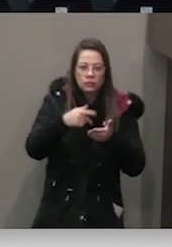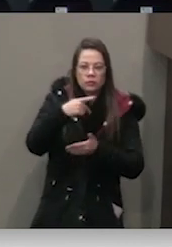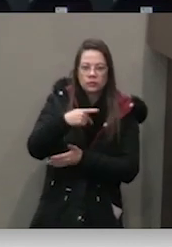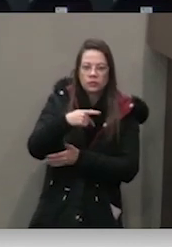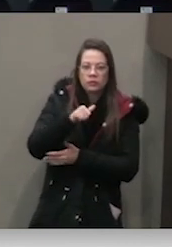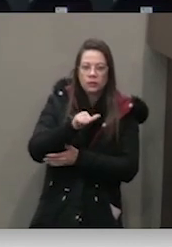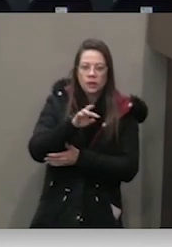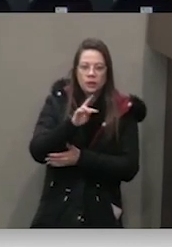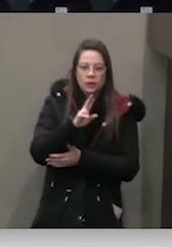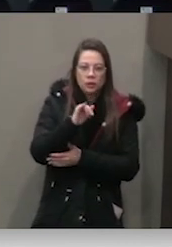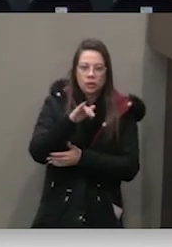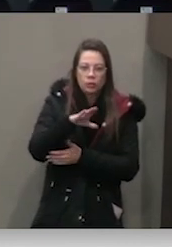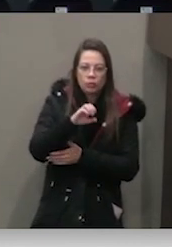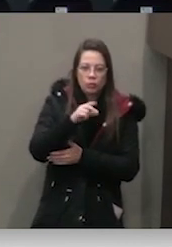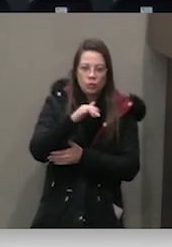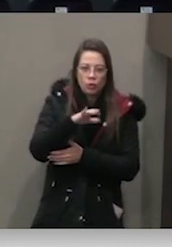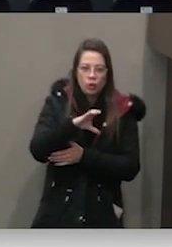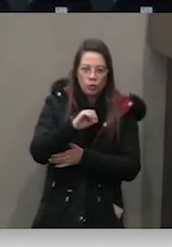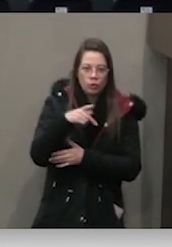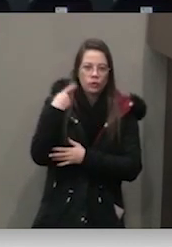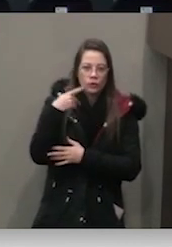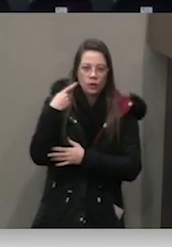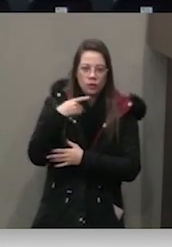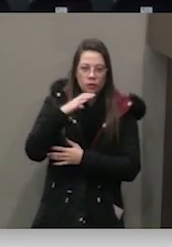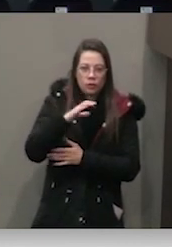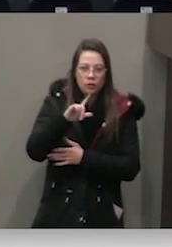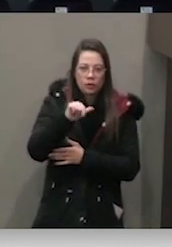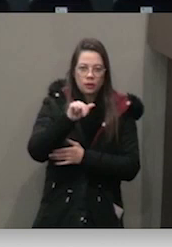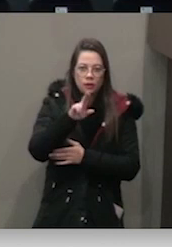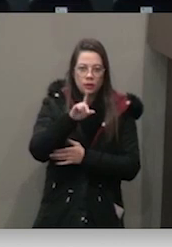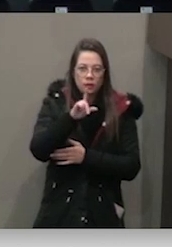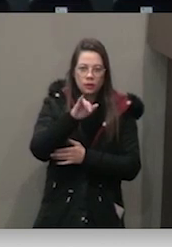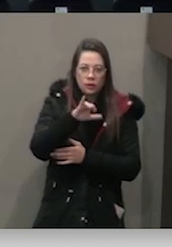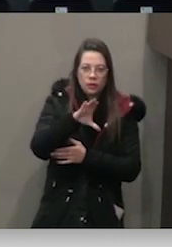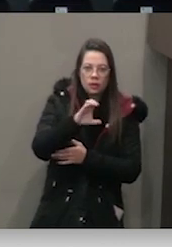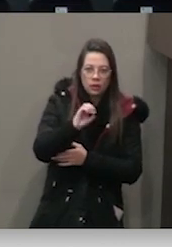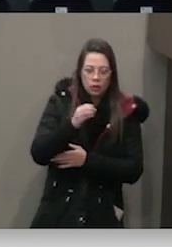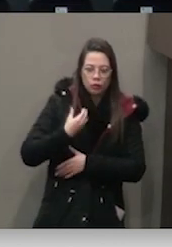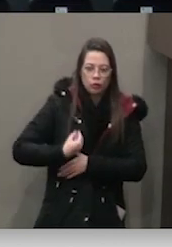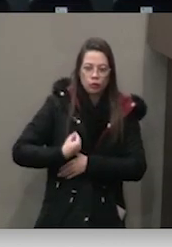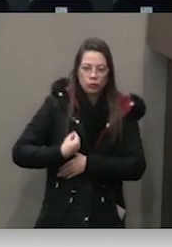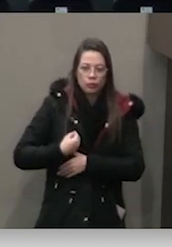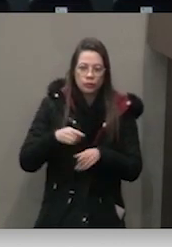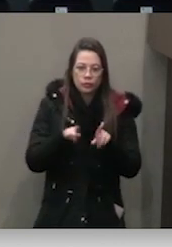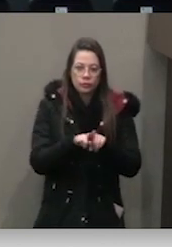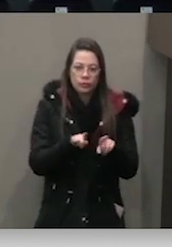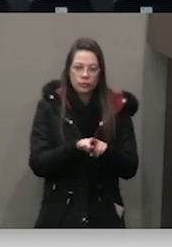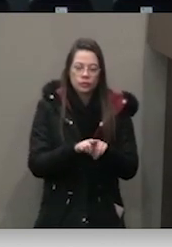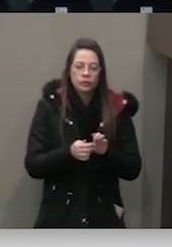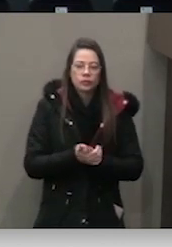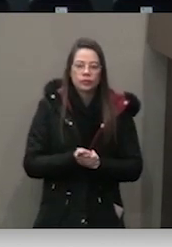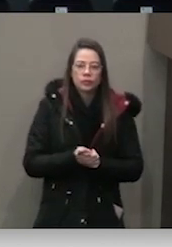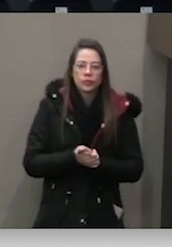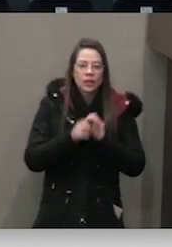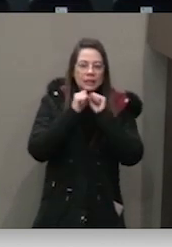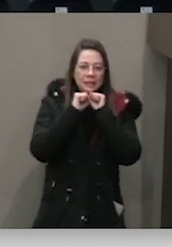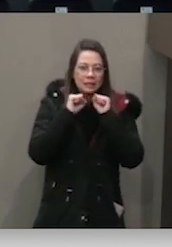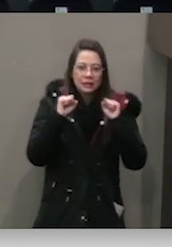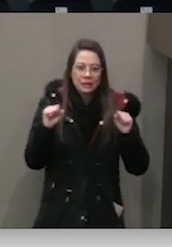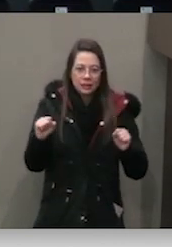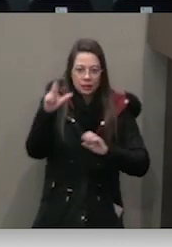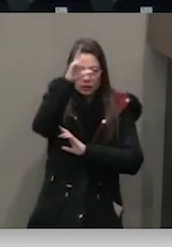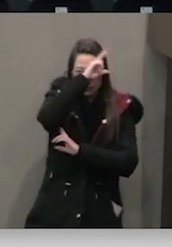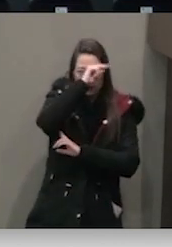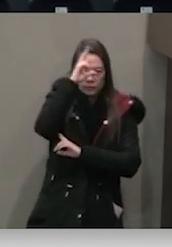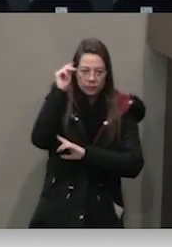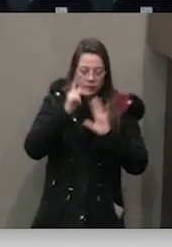Desenvolvimento Urbano do Interior, o vereador Cláudio Rufa Soldac, está aqui conosco também. Secretário Municipal